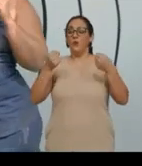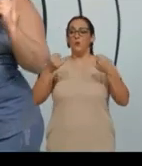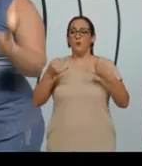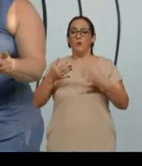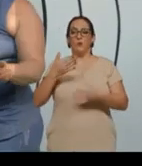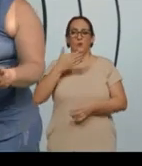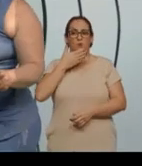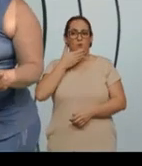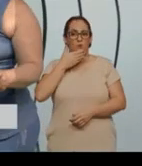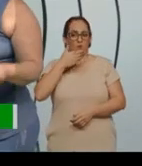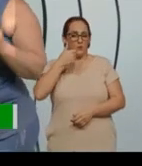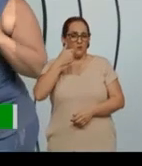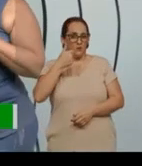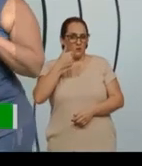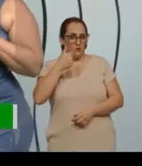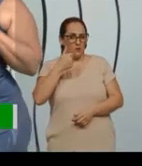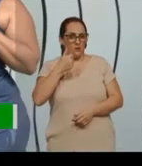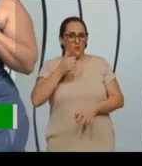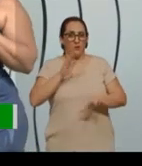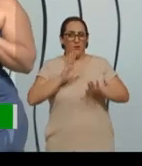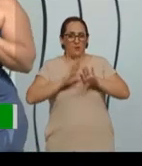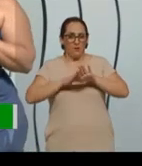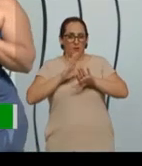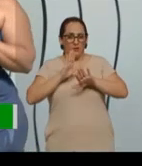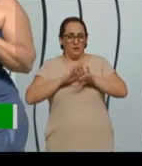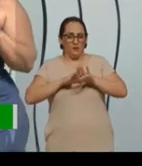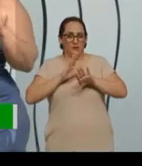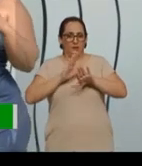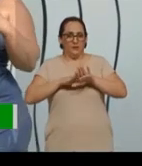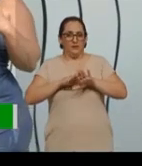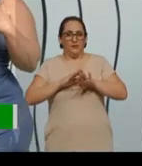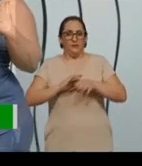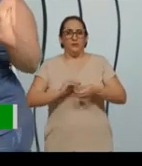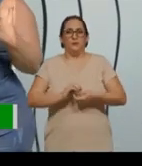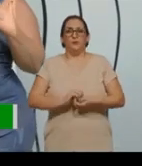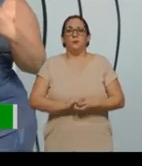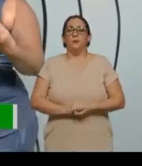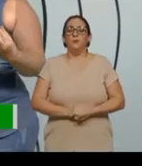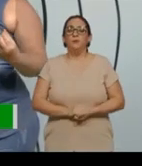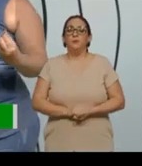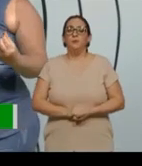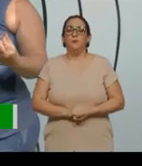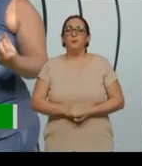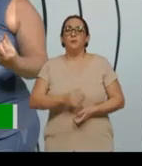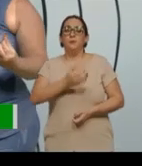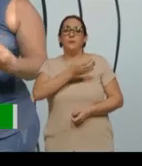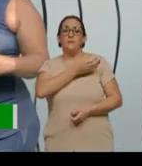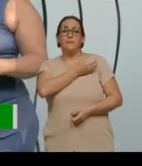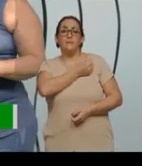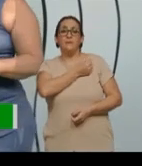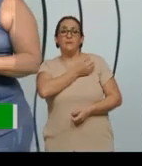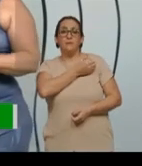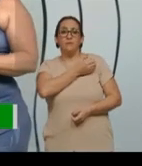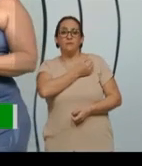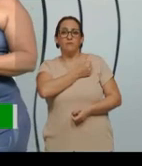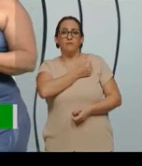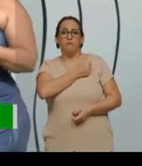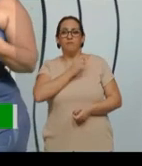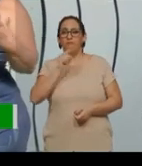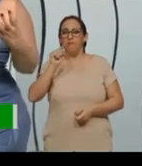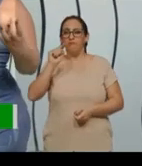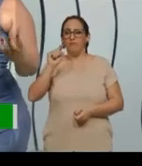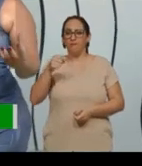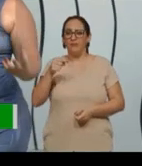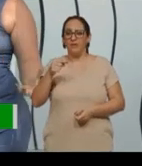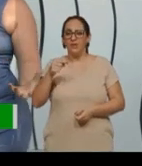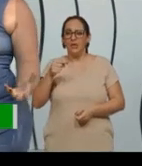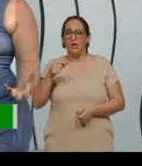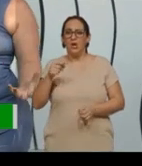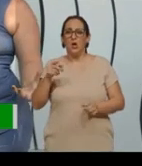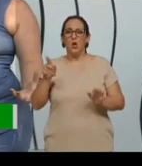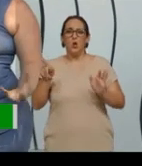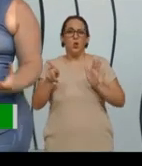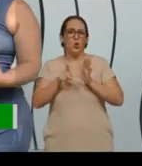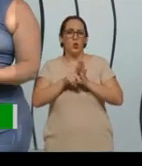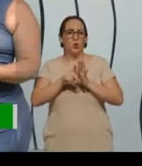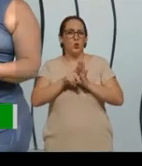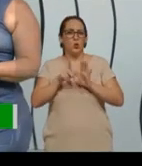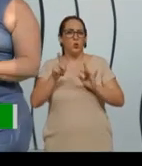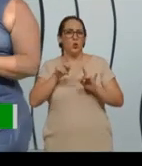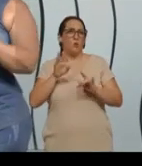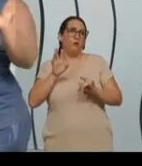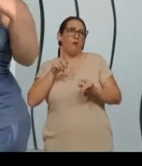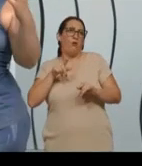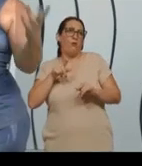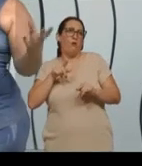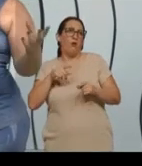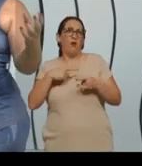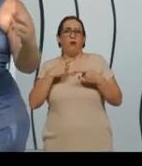números decimais. Vamos lá. Número decimal não é porque é número decimal que